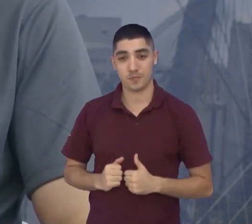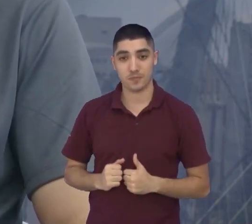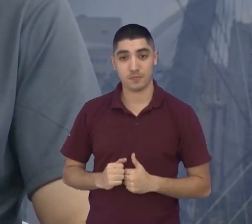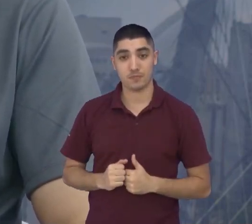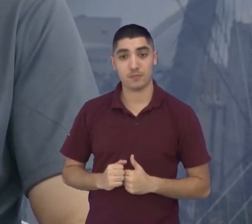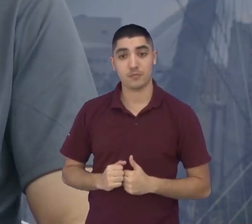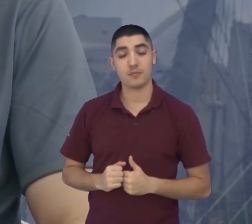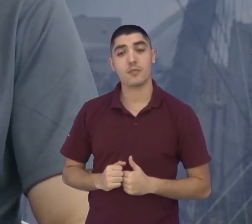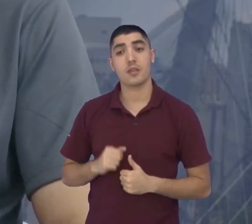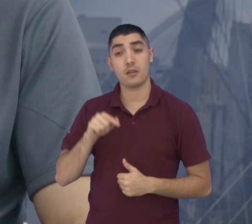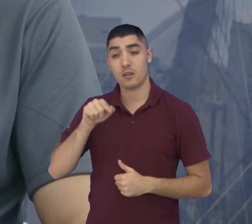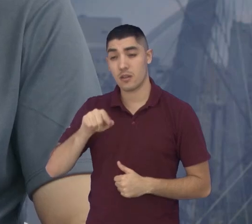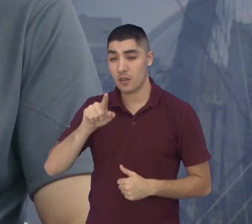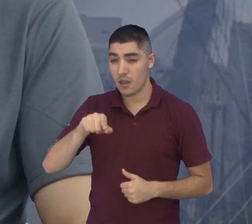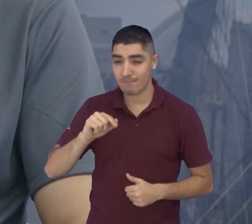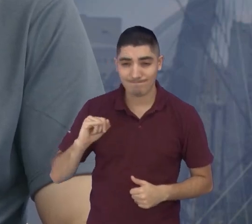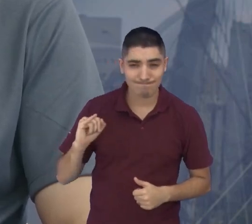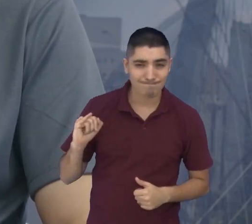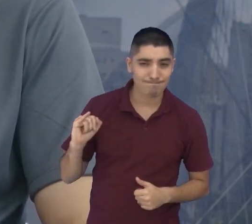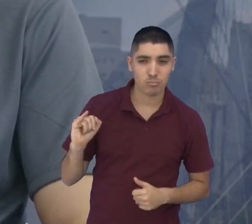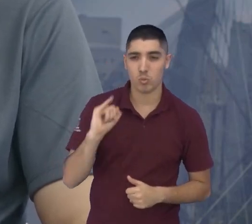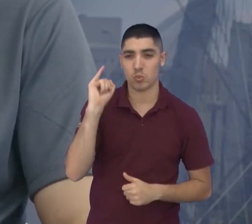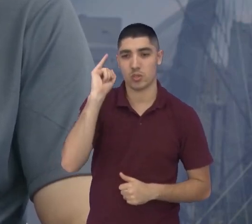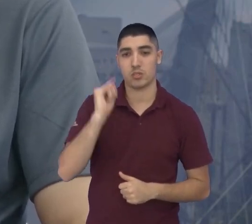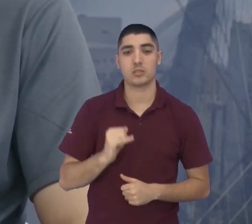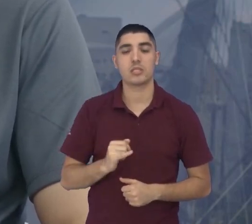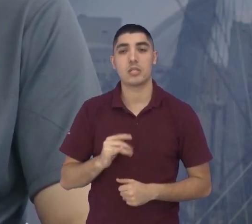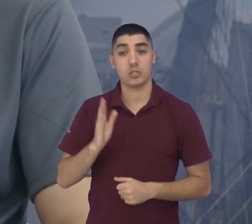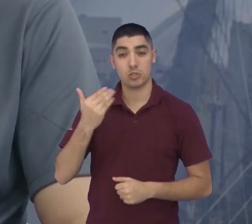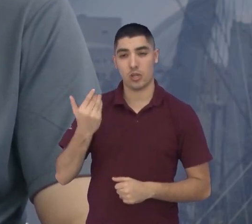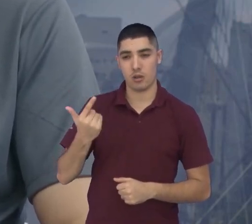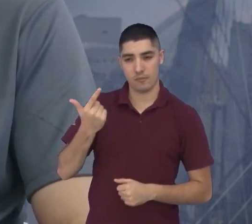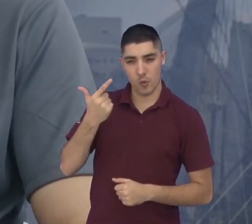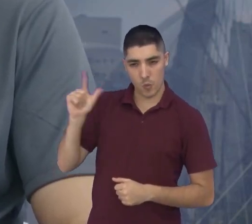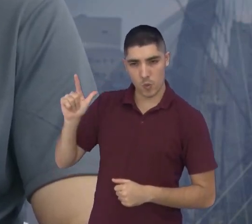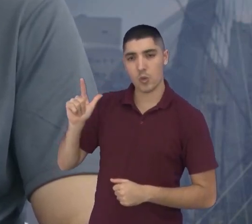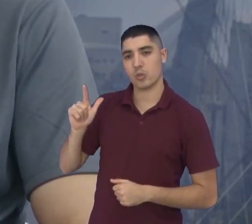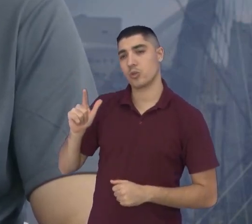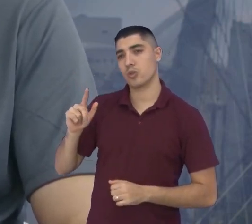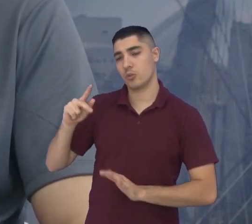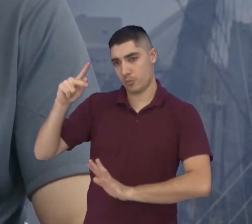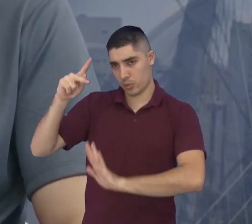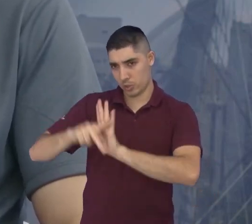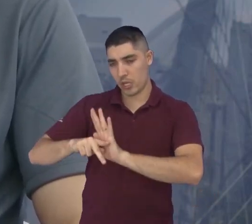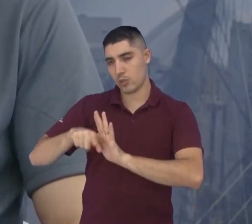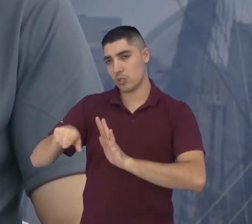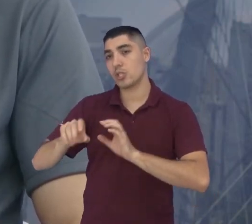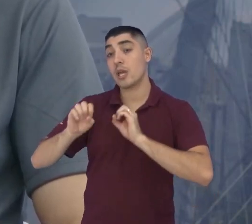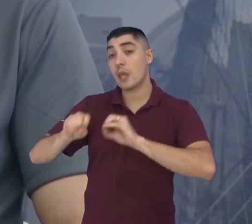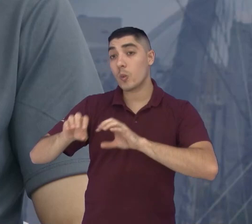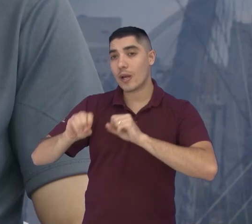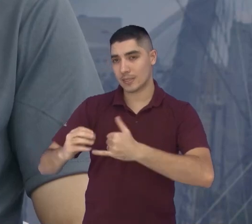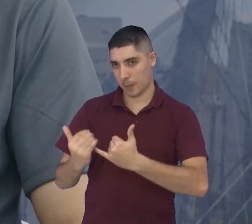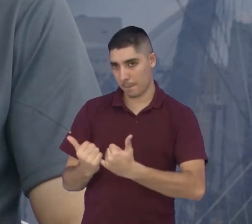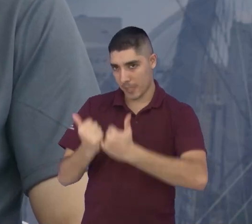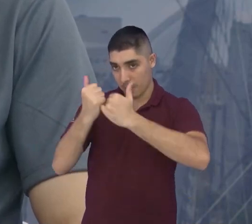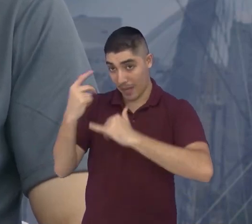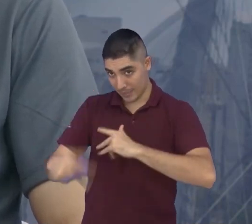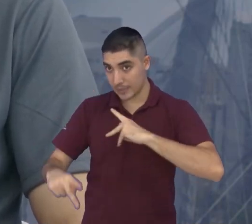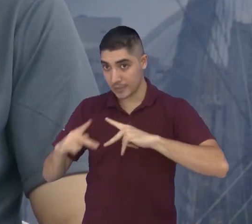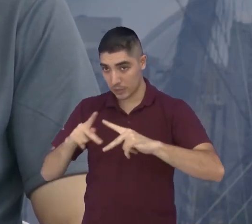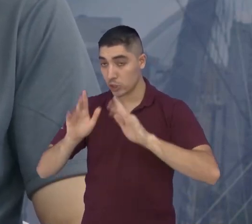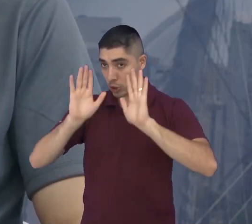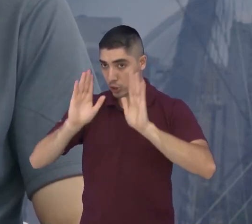Isso é de suma importância. Nós tivemos um programa de educação patrimonial em São José e nós